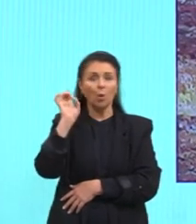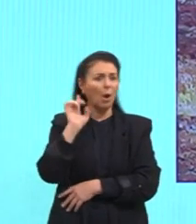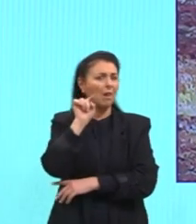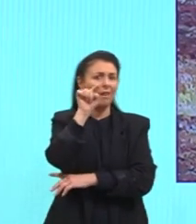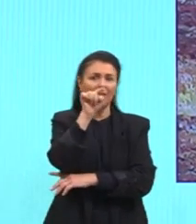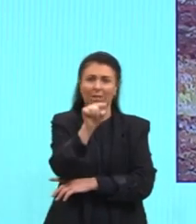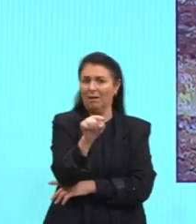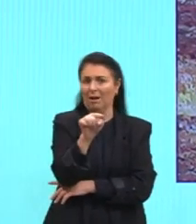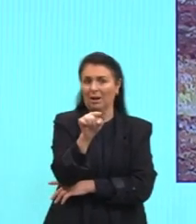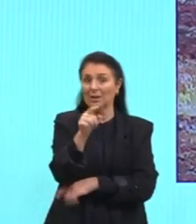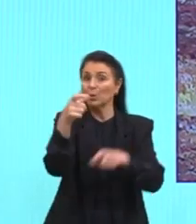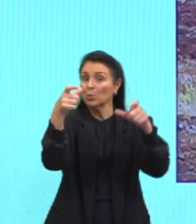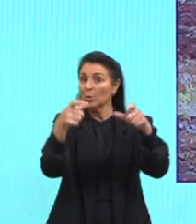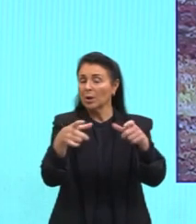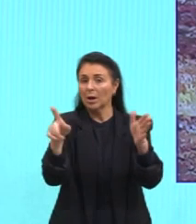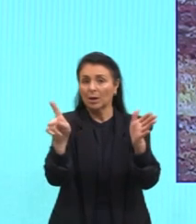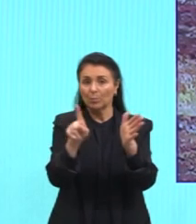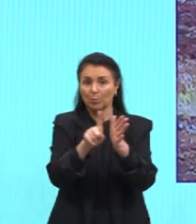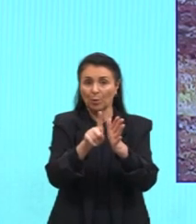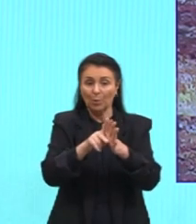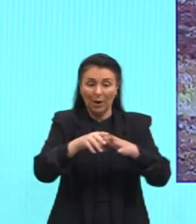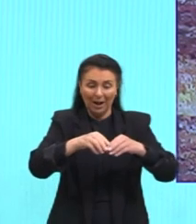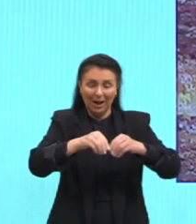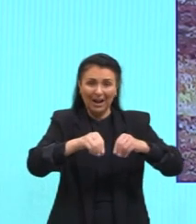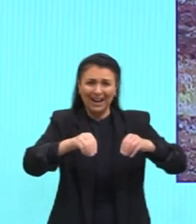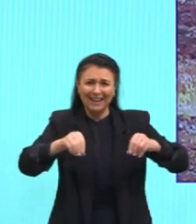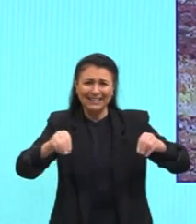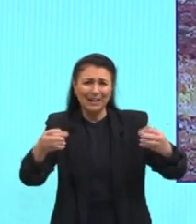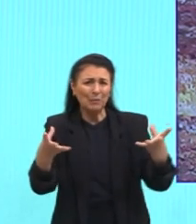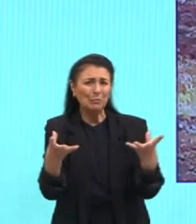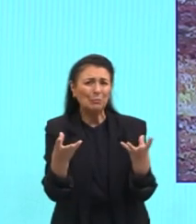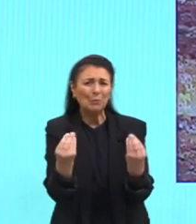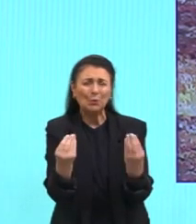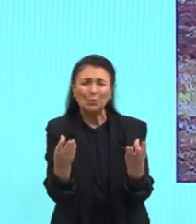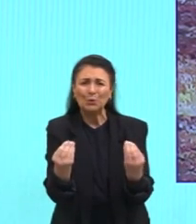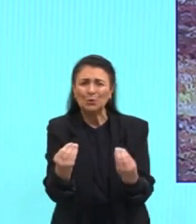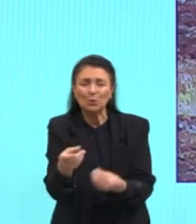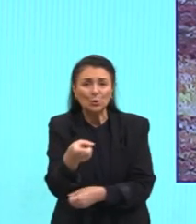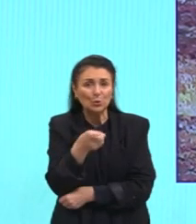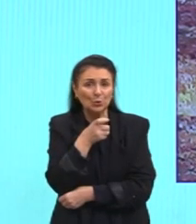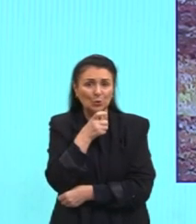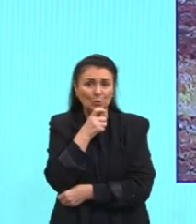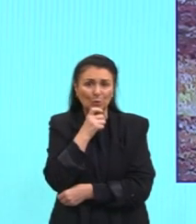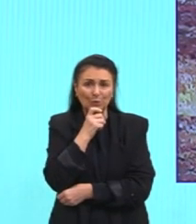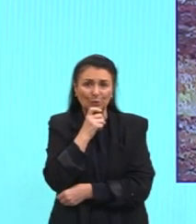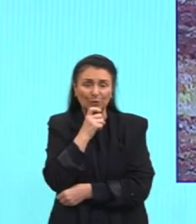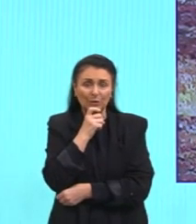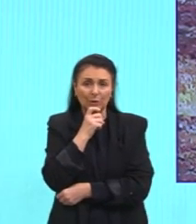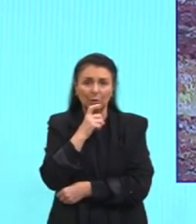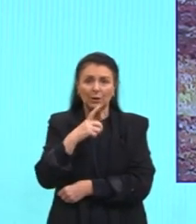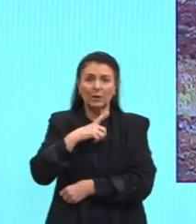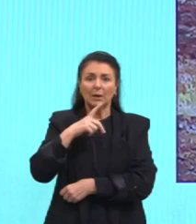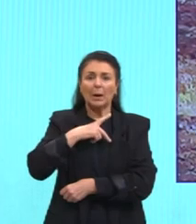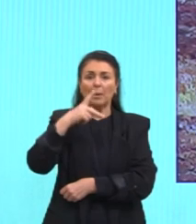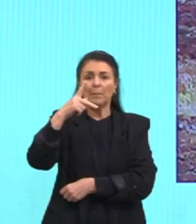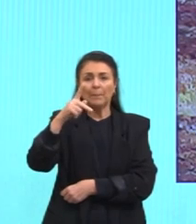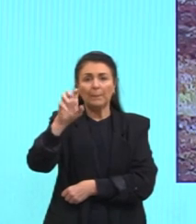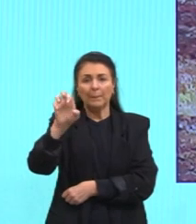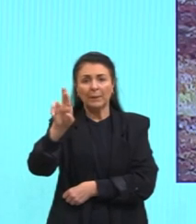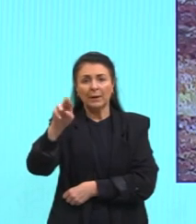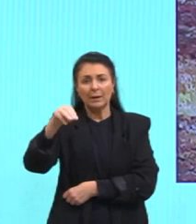que é o o solo congelado tá tem um permafrost tá a gurizada tem o permafrost